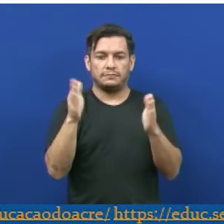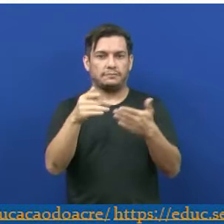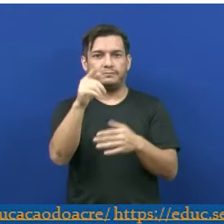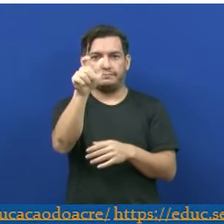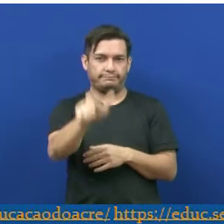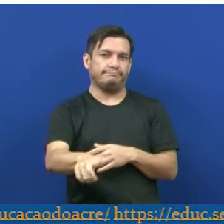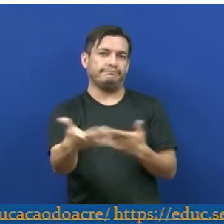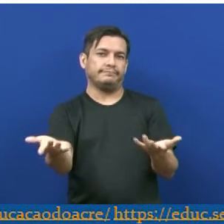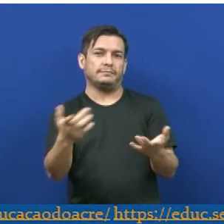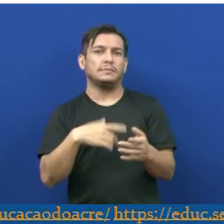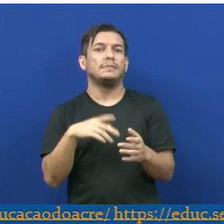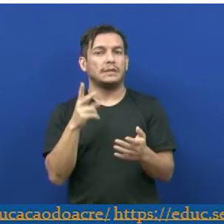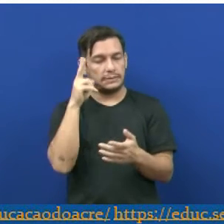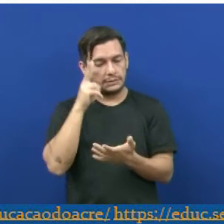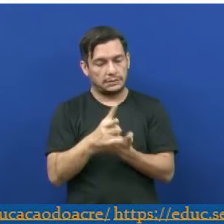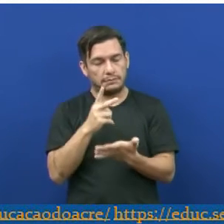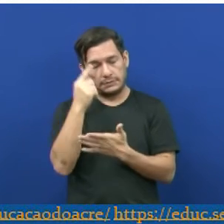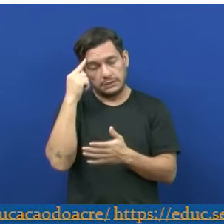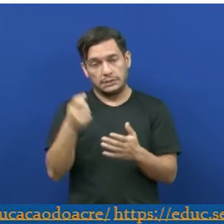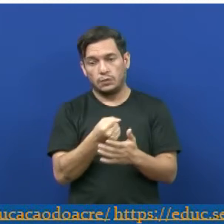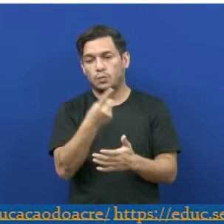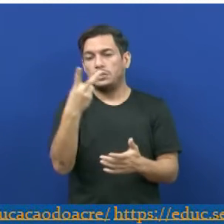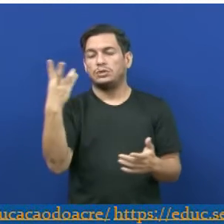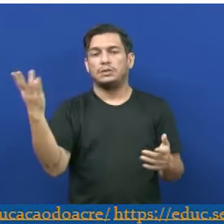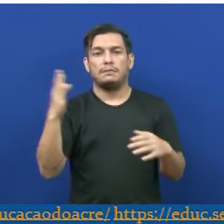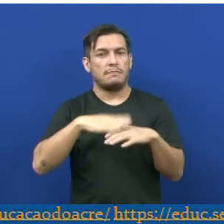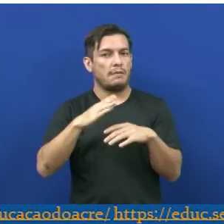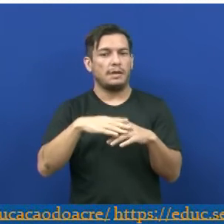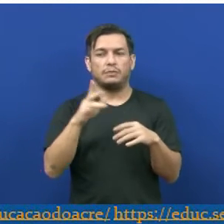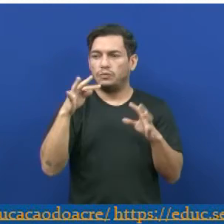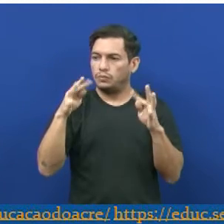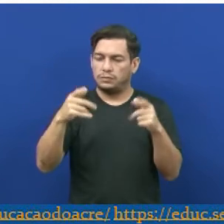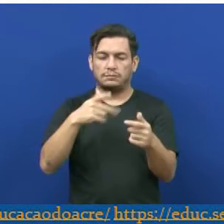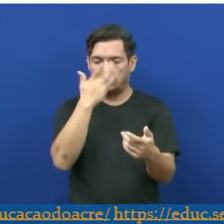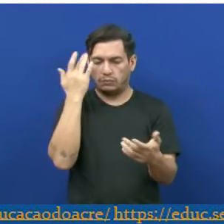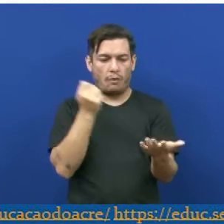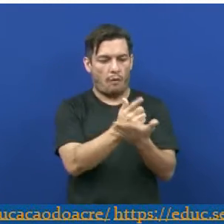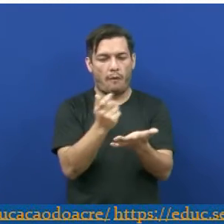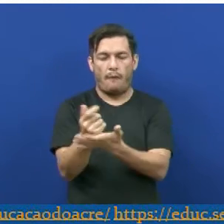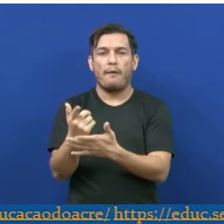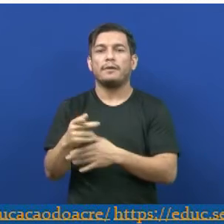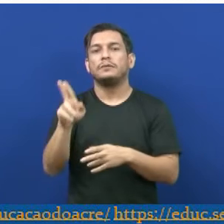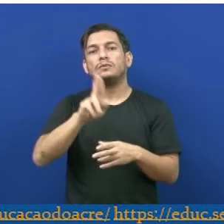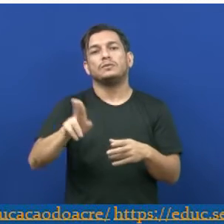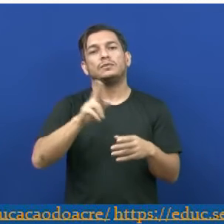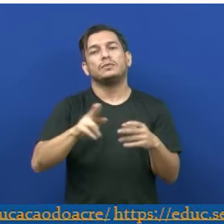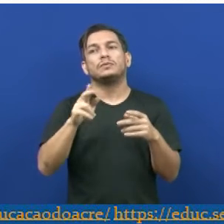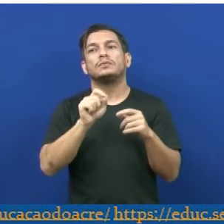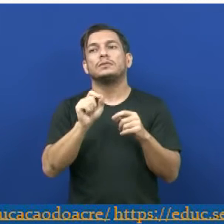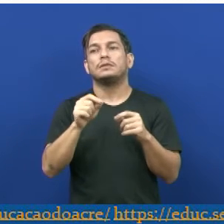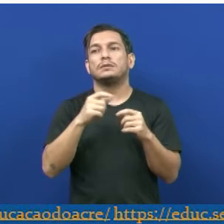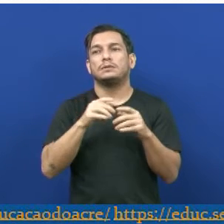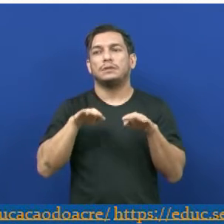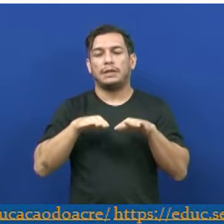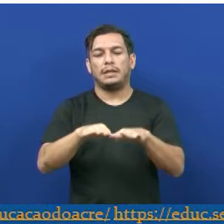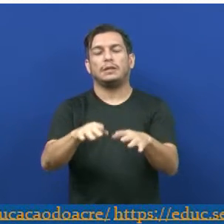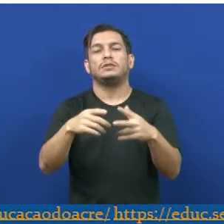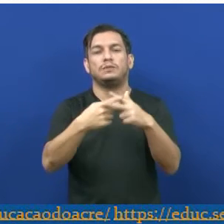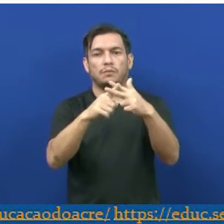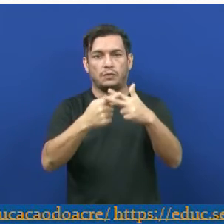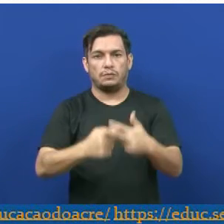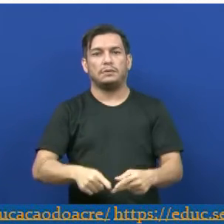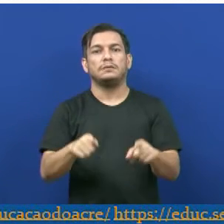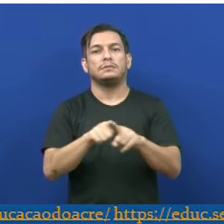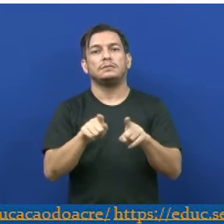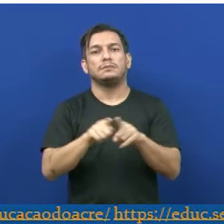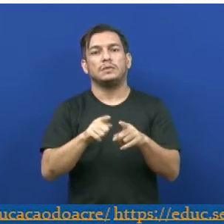pensando sempre em grande quantidade para atingir várias pessoas nesse sentido. O uso de linha de montagem, que é essa esteira que a gente chama, ela vai